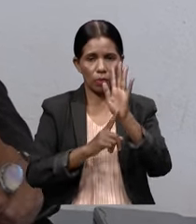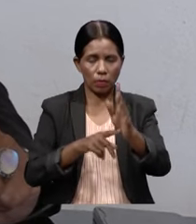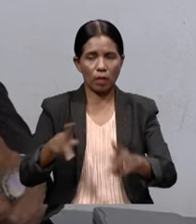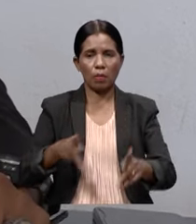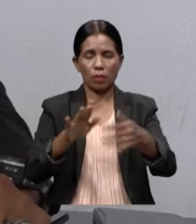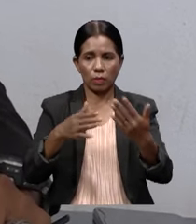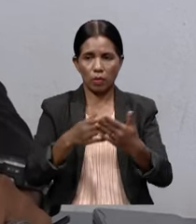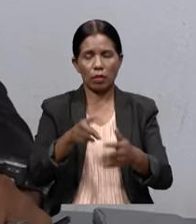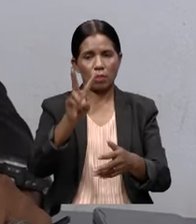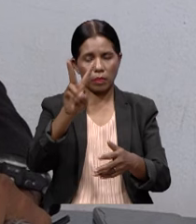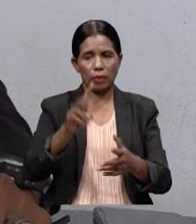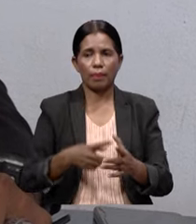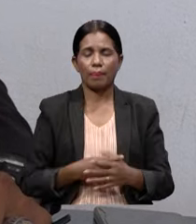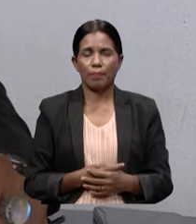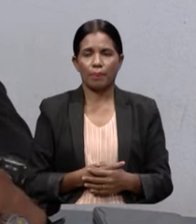Segundo